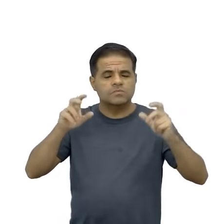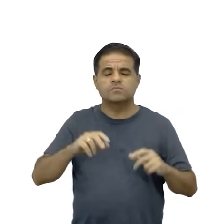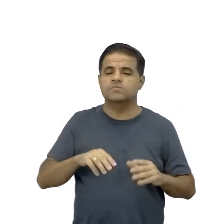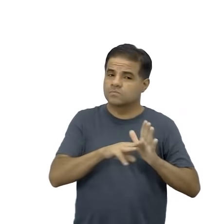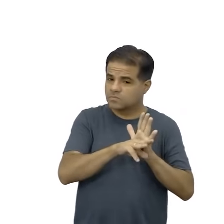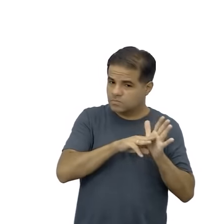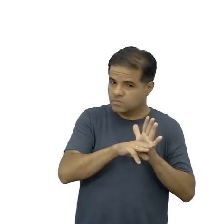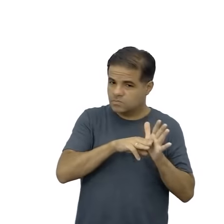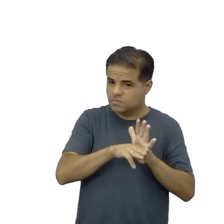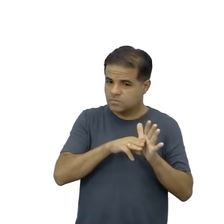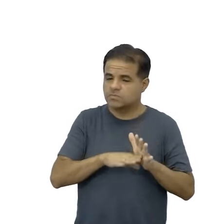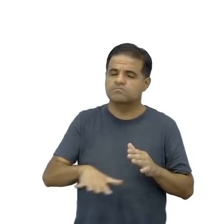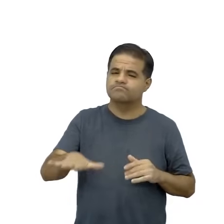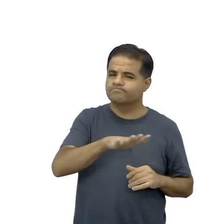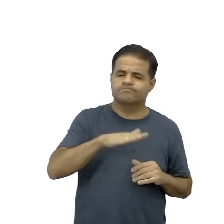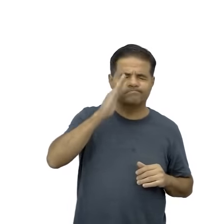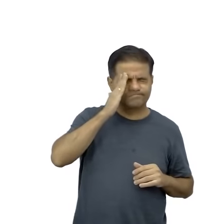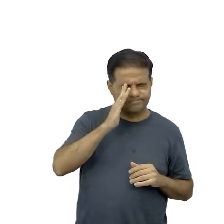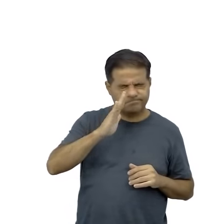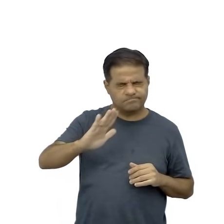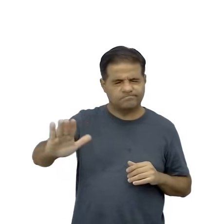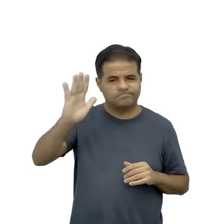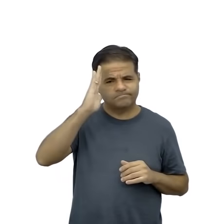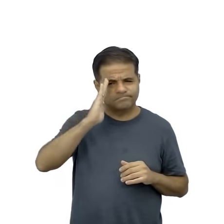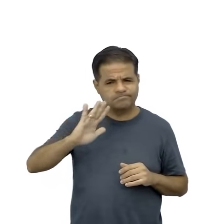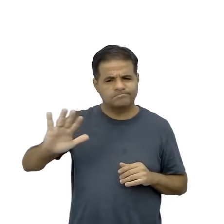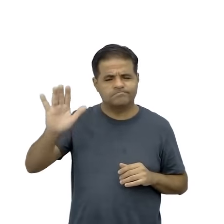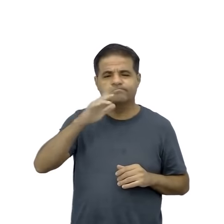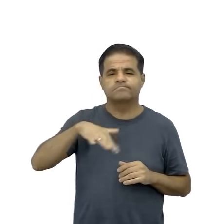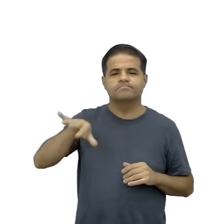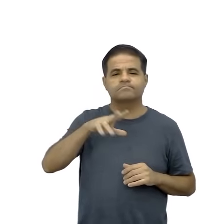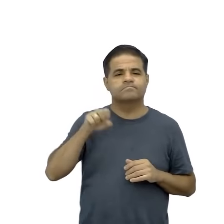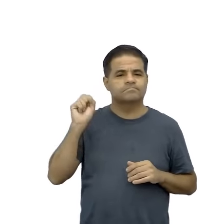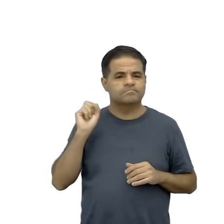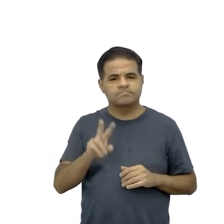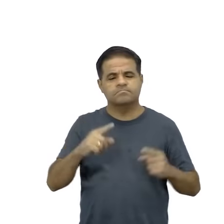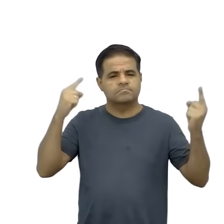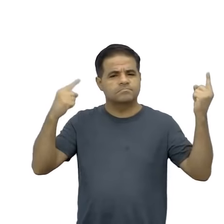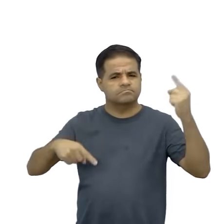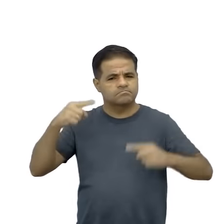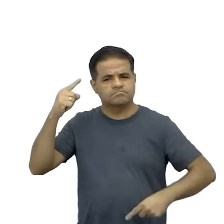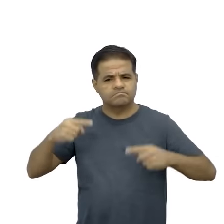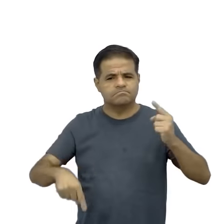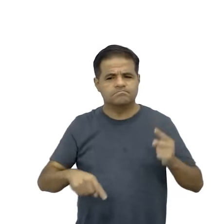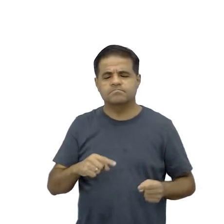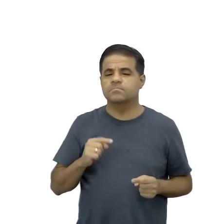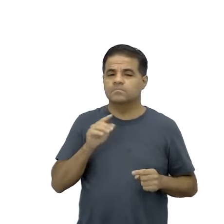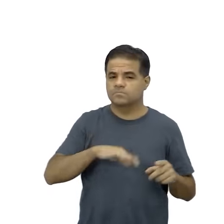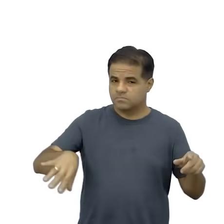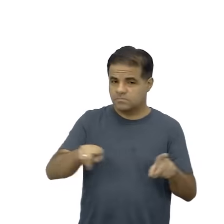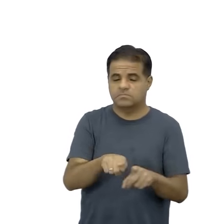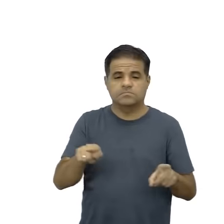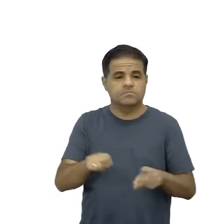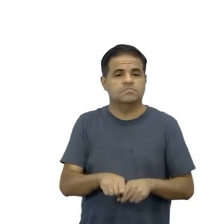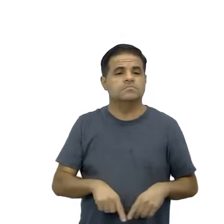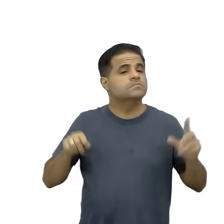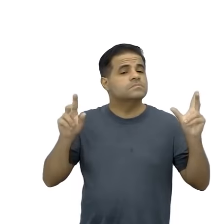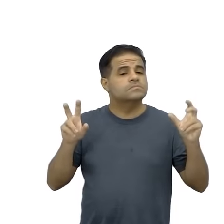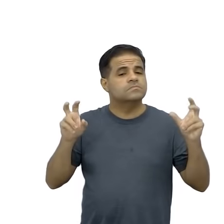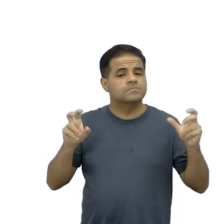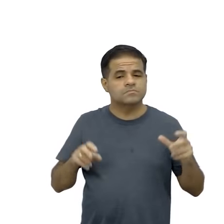metodologia, quando nós pensamos em pares, né, discussões em pares, quando nós pensamos também em